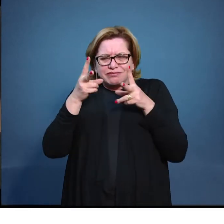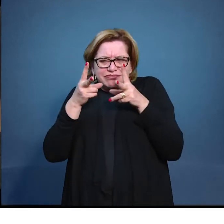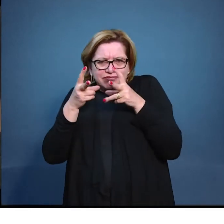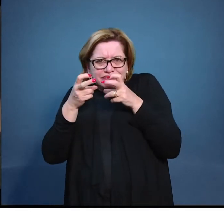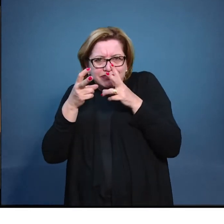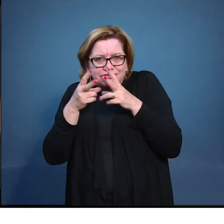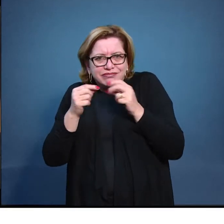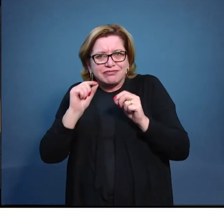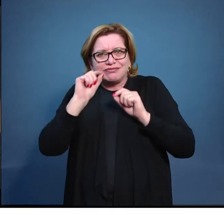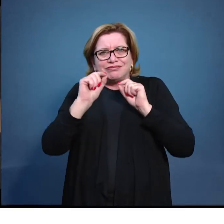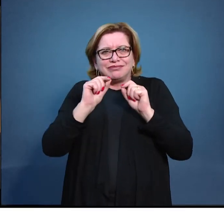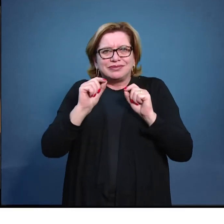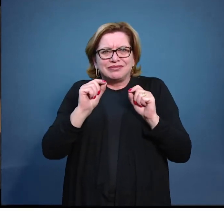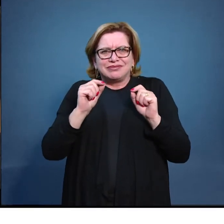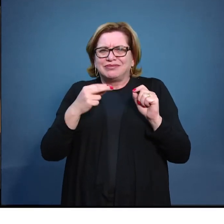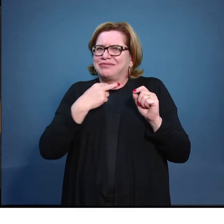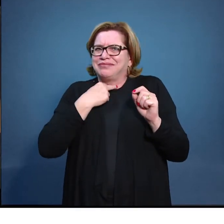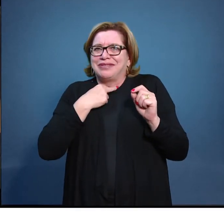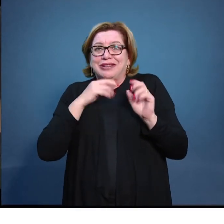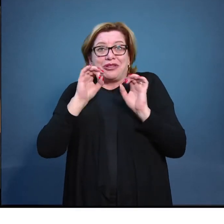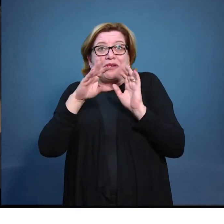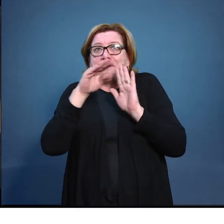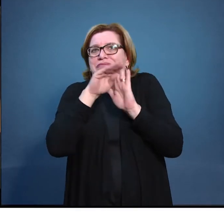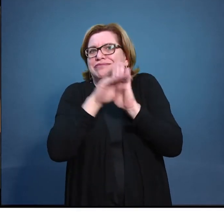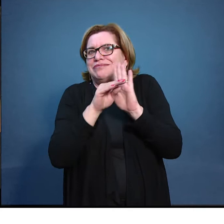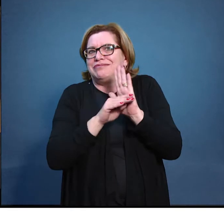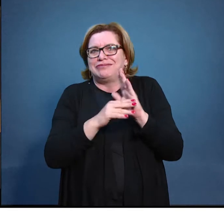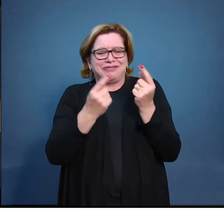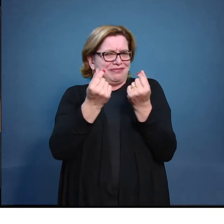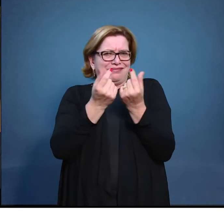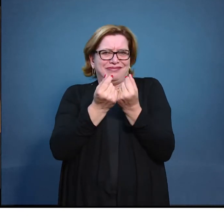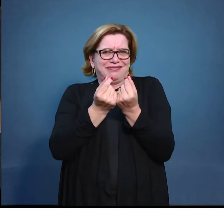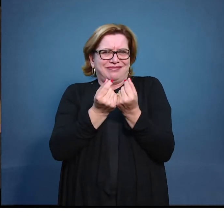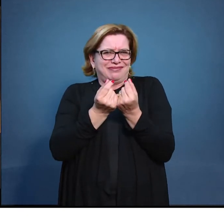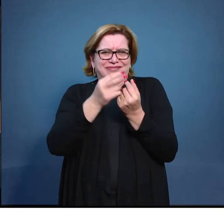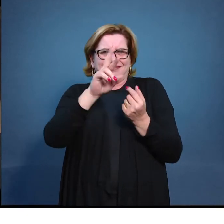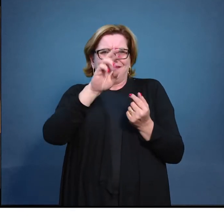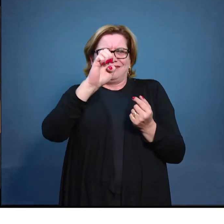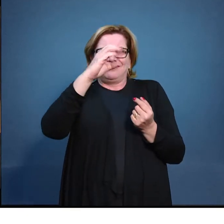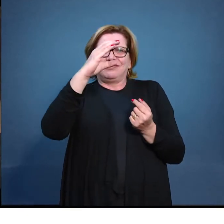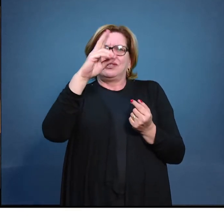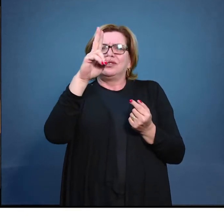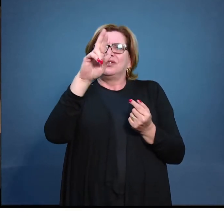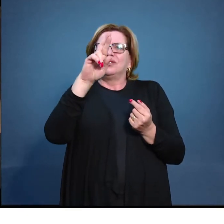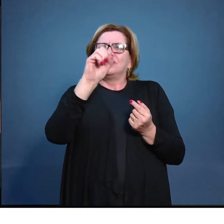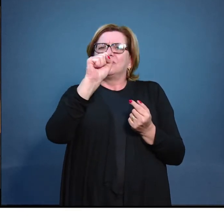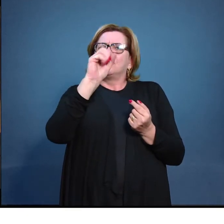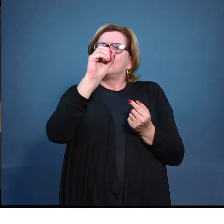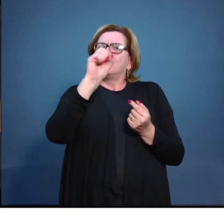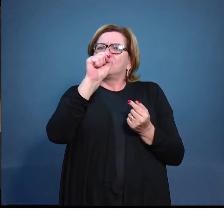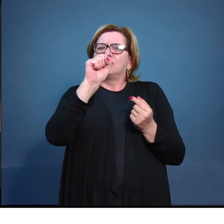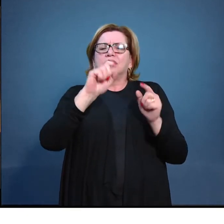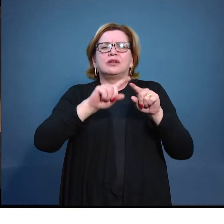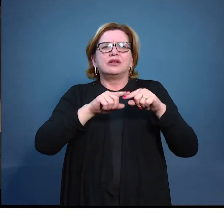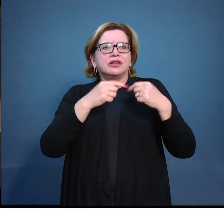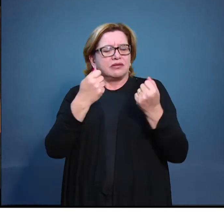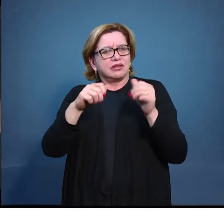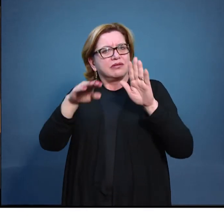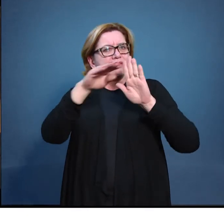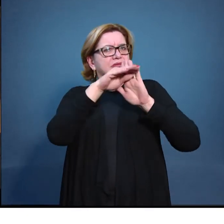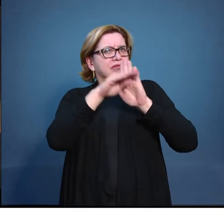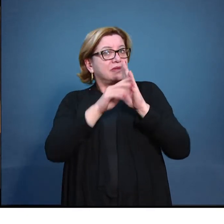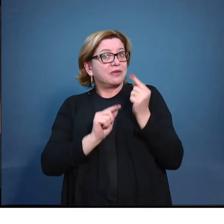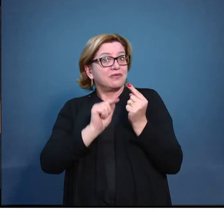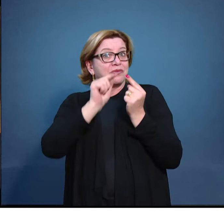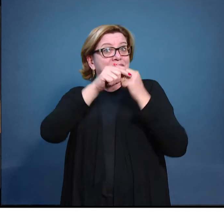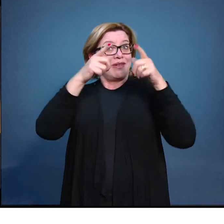percebe que não dá para planejar somente em relação ao que você tem de recursos. Você tem que planejar também em relação a um objetivo